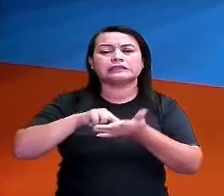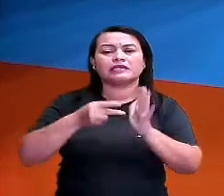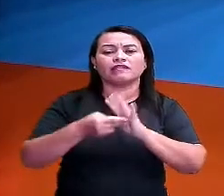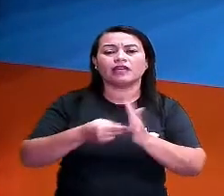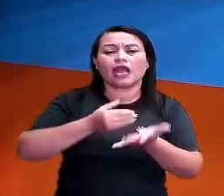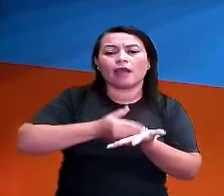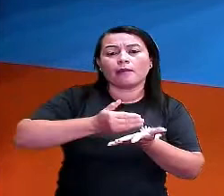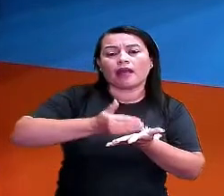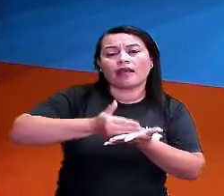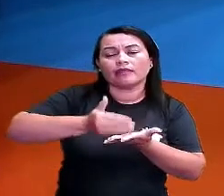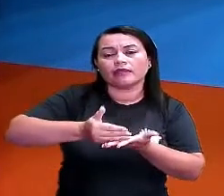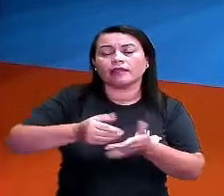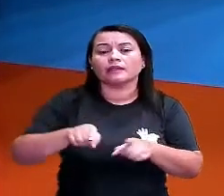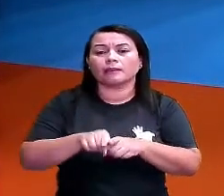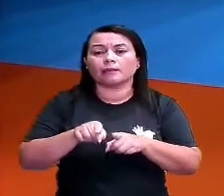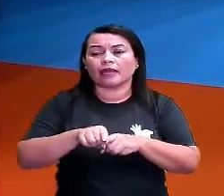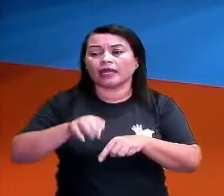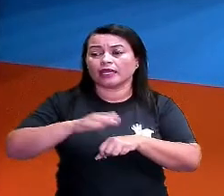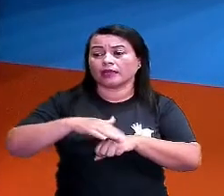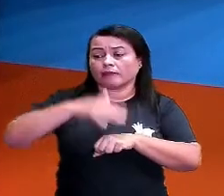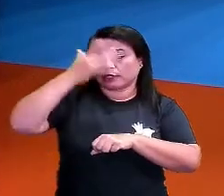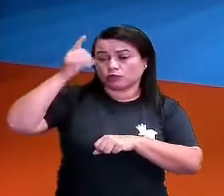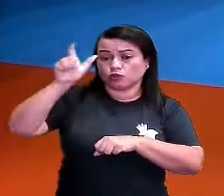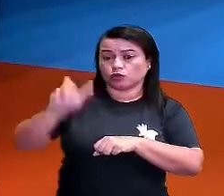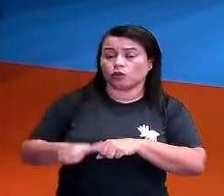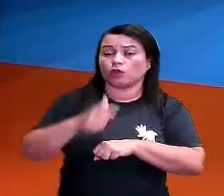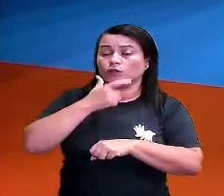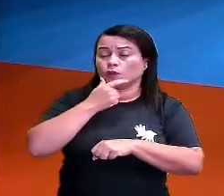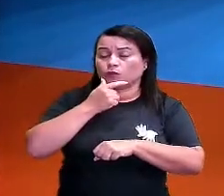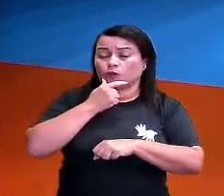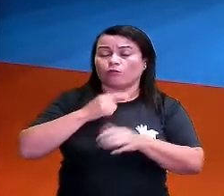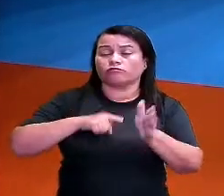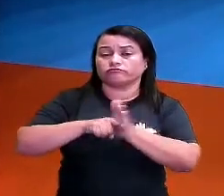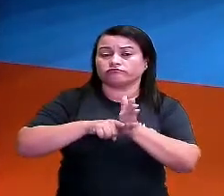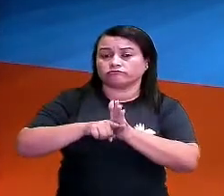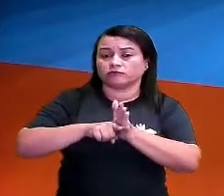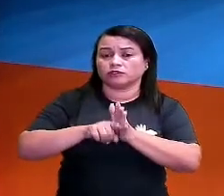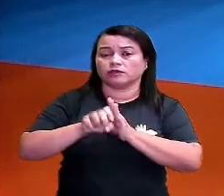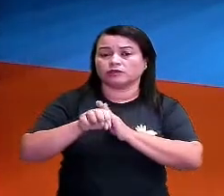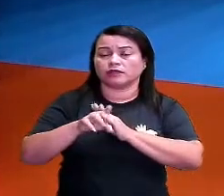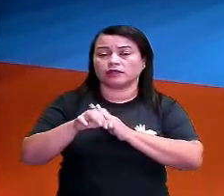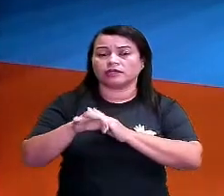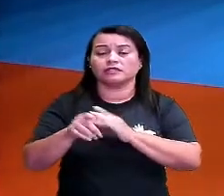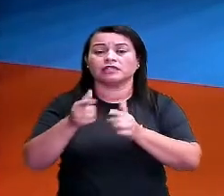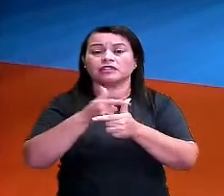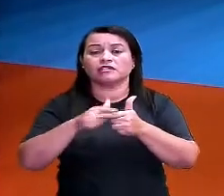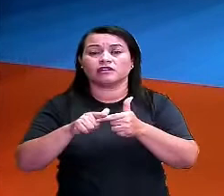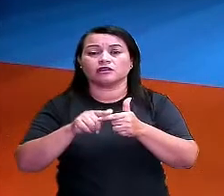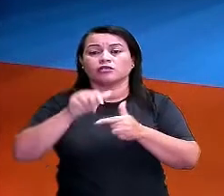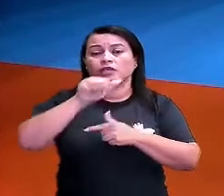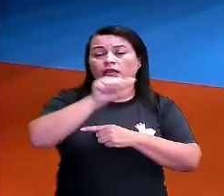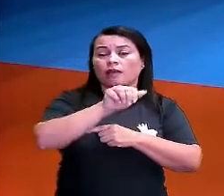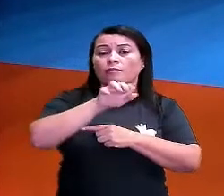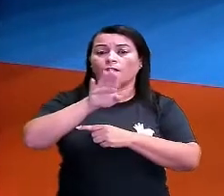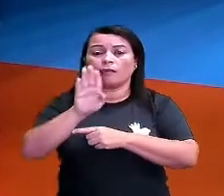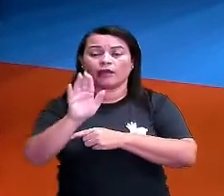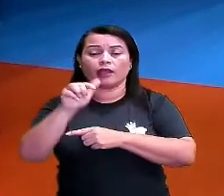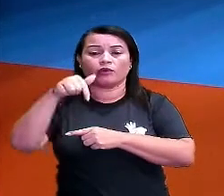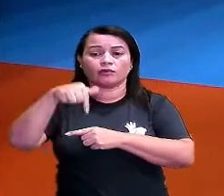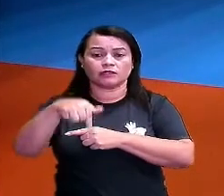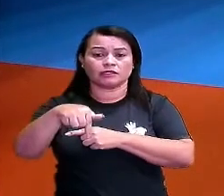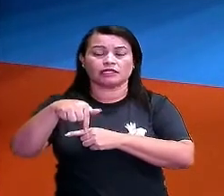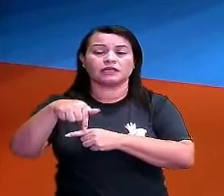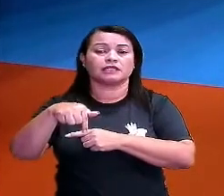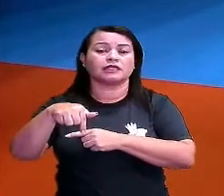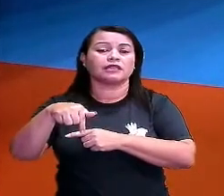no algoritmo de Euclides, da divisão de A por B, encontramos um quociente Q e um resto